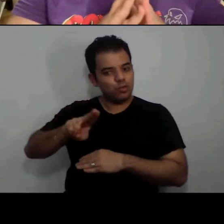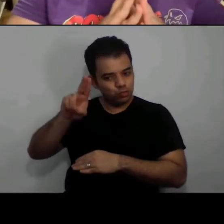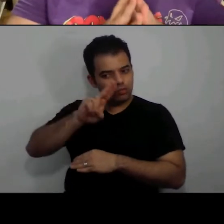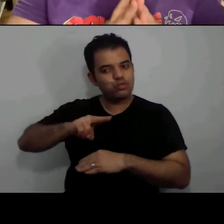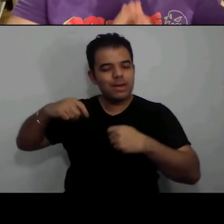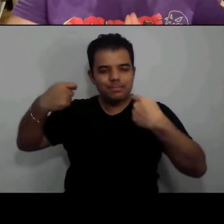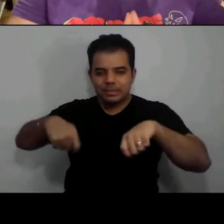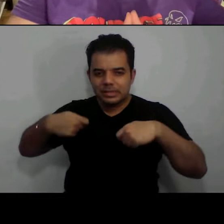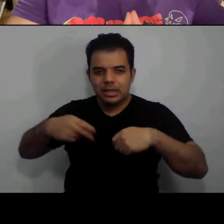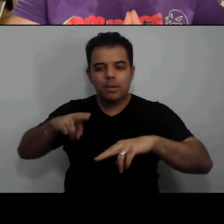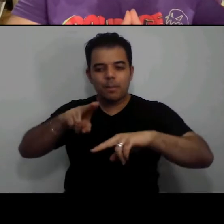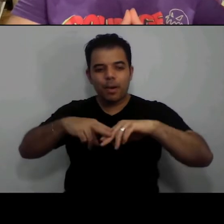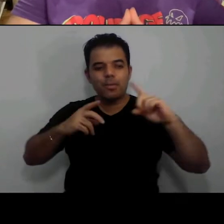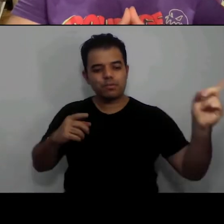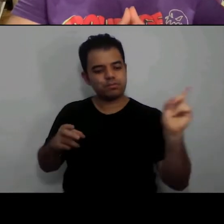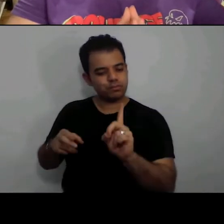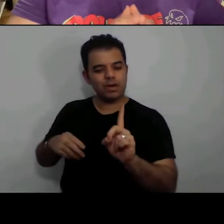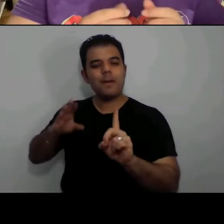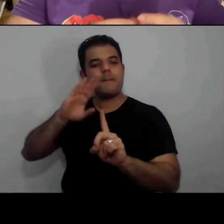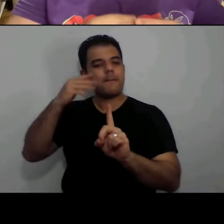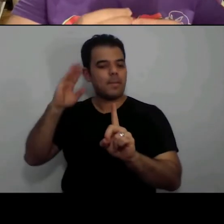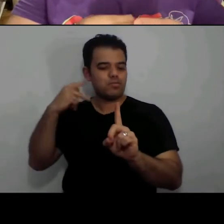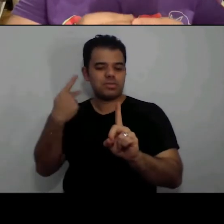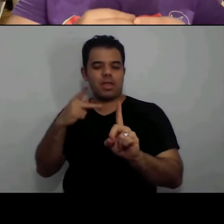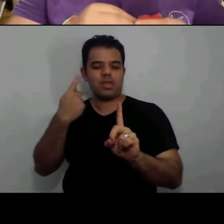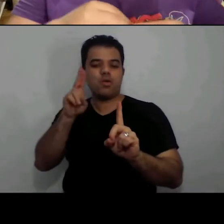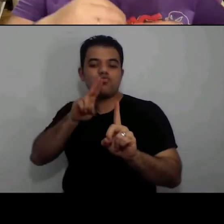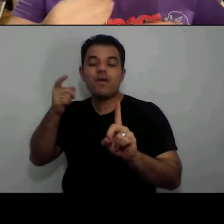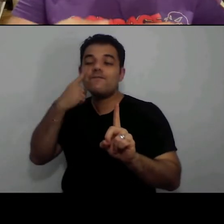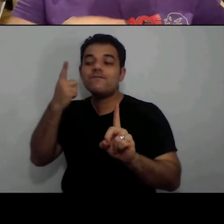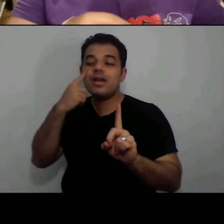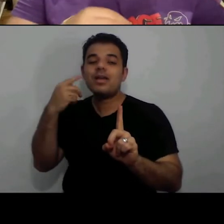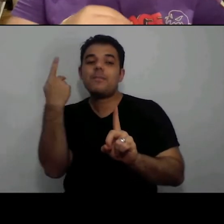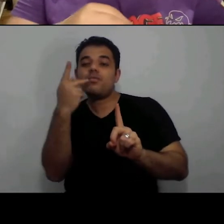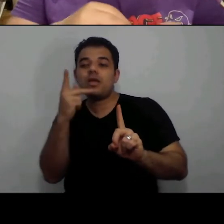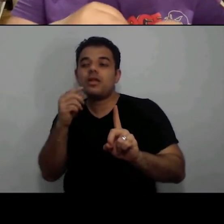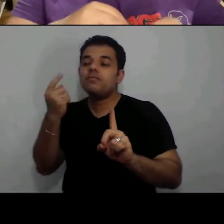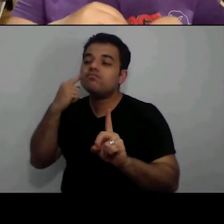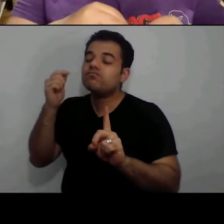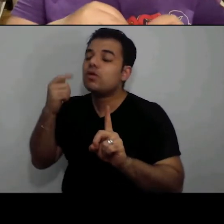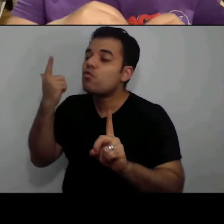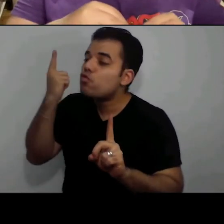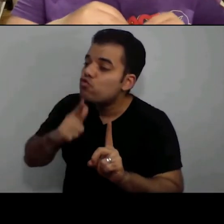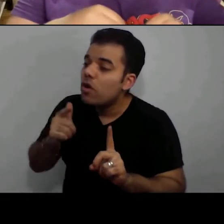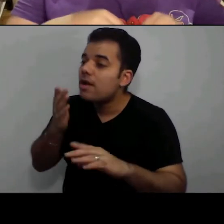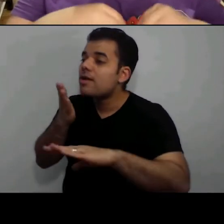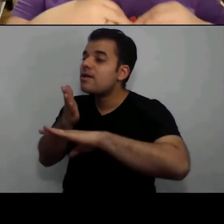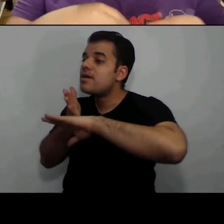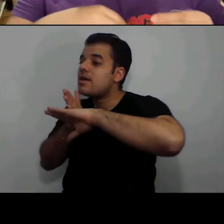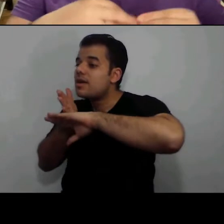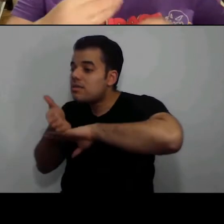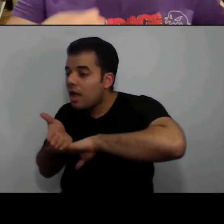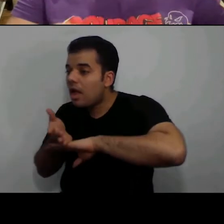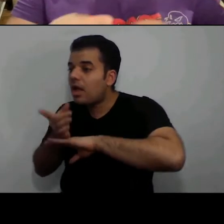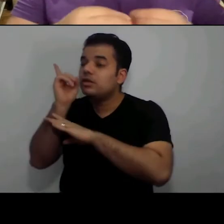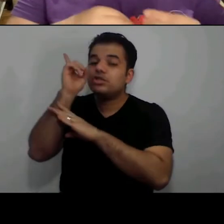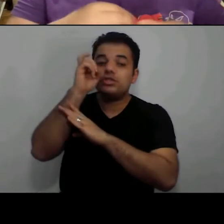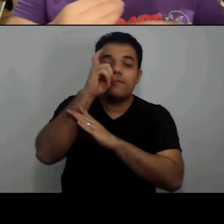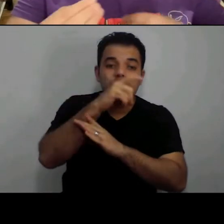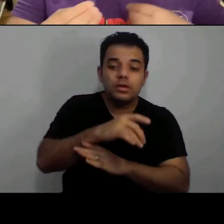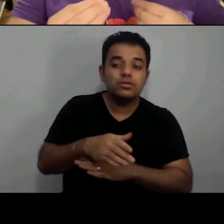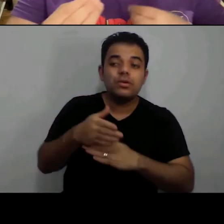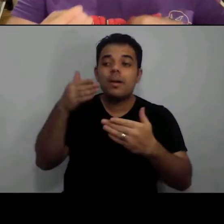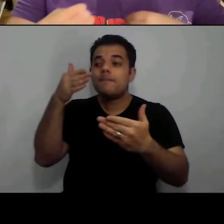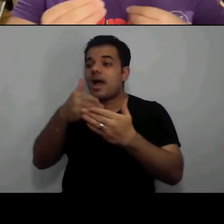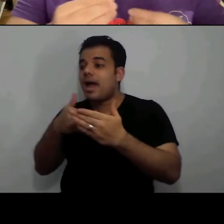usabilidade com usuários, a fim de diagnosticar aquele fluxo, se o usuário teve dificuldades ou não, pontos